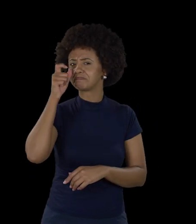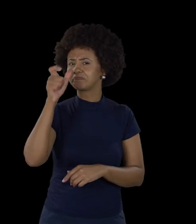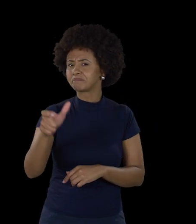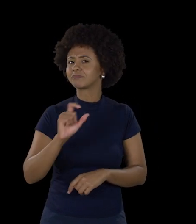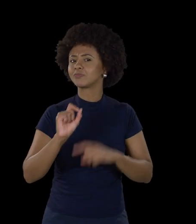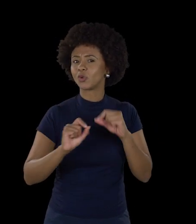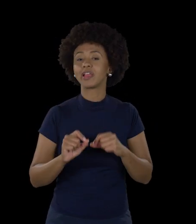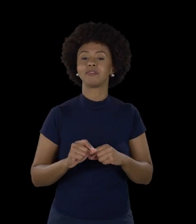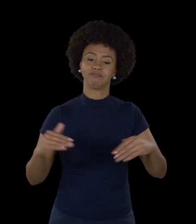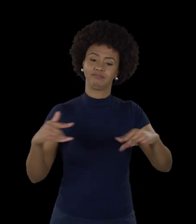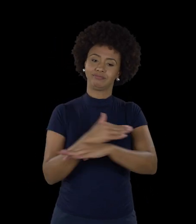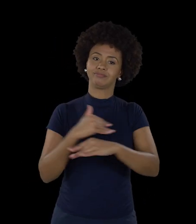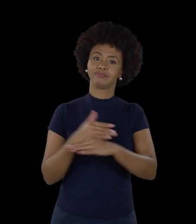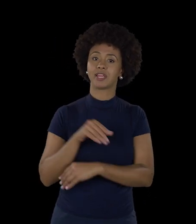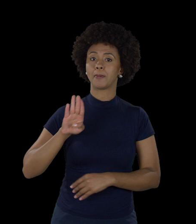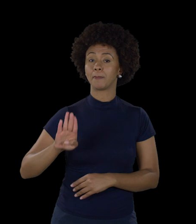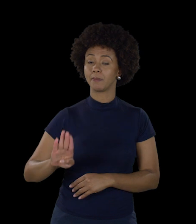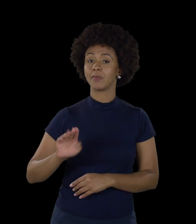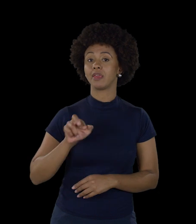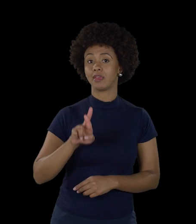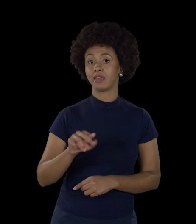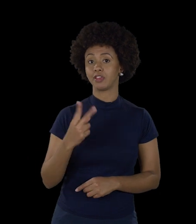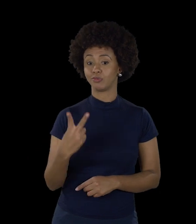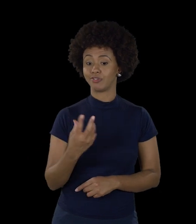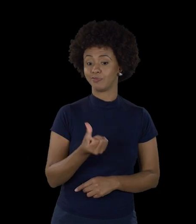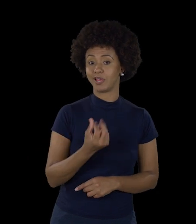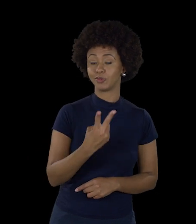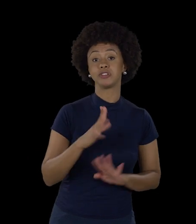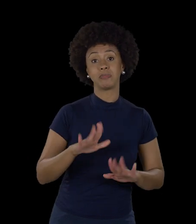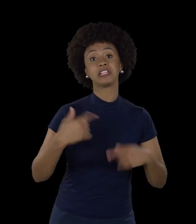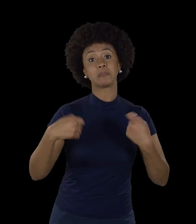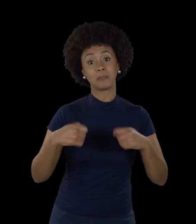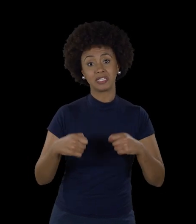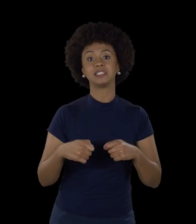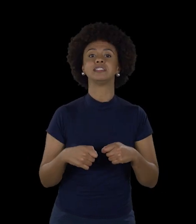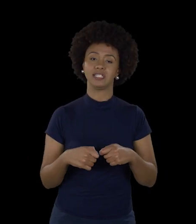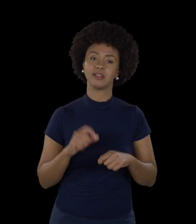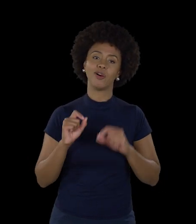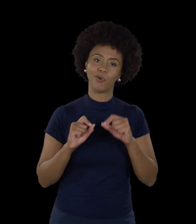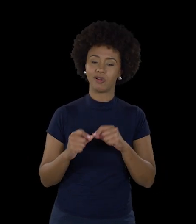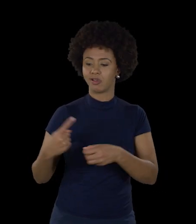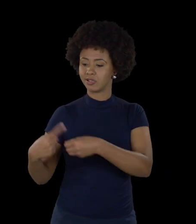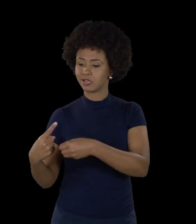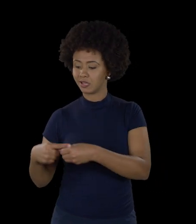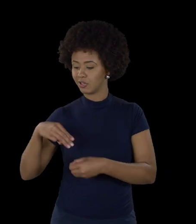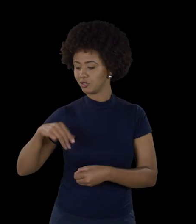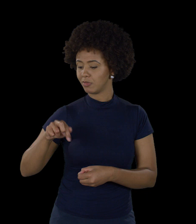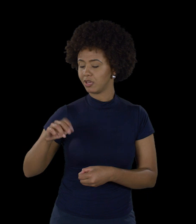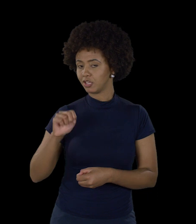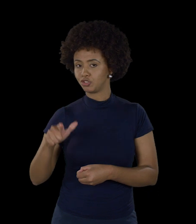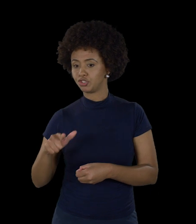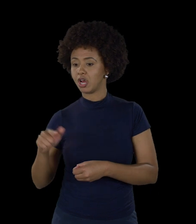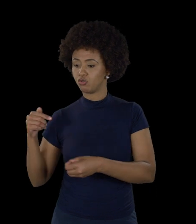de um extremo ao outro, de Domingos Martins, passa-se pela BR-262, mas é preciso atravessar parte do município de